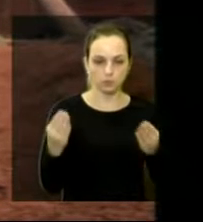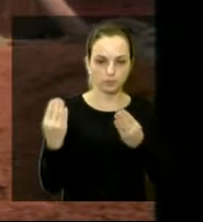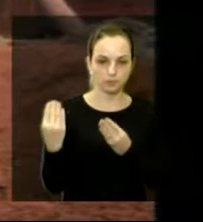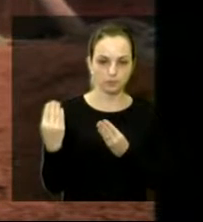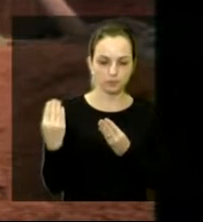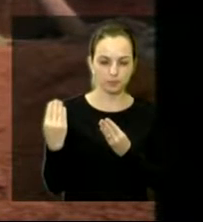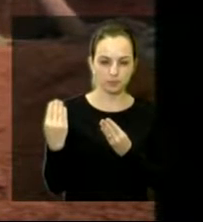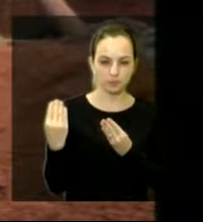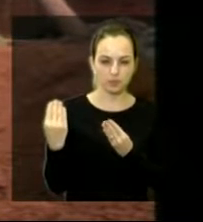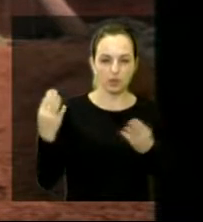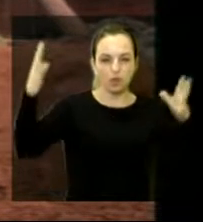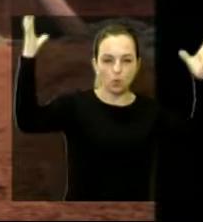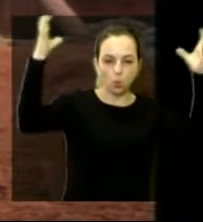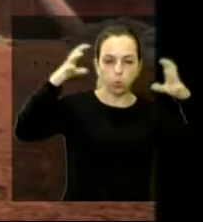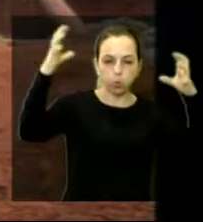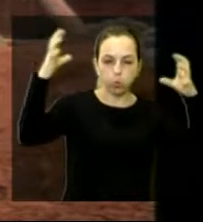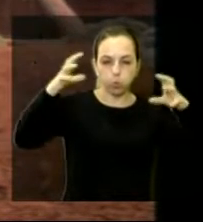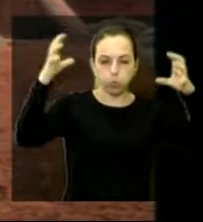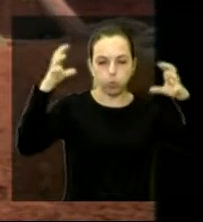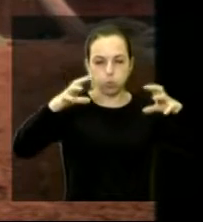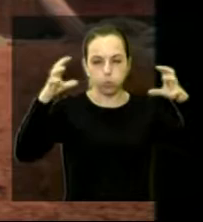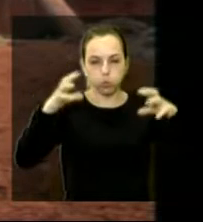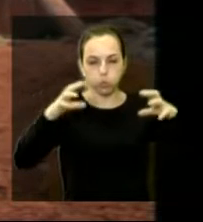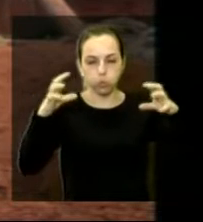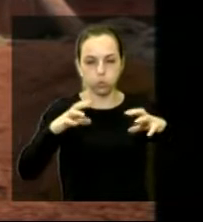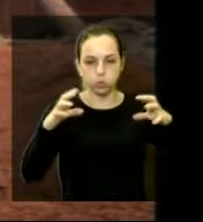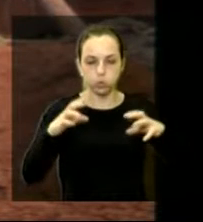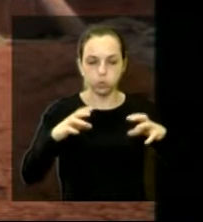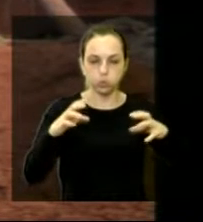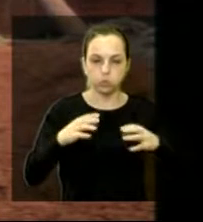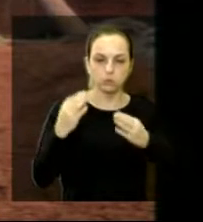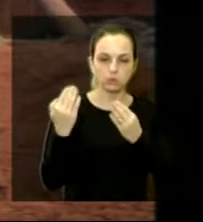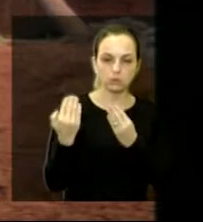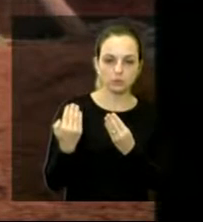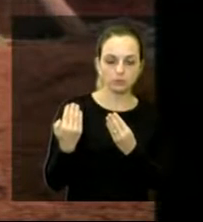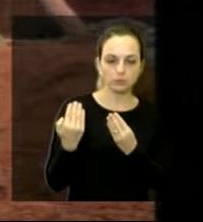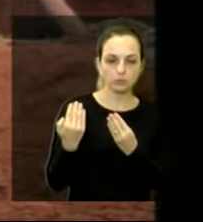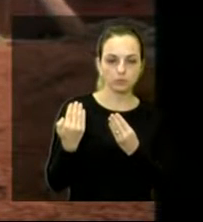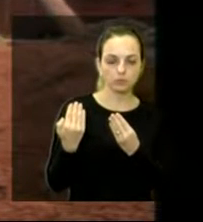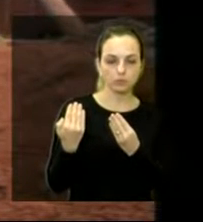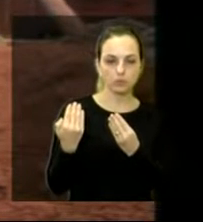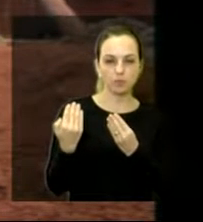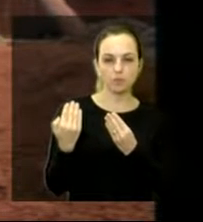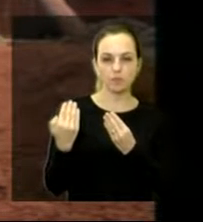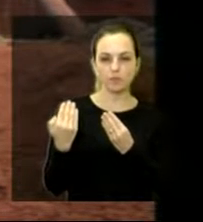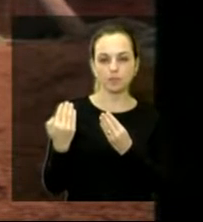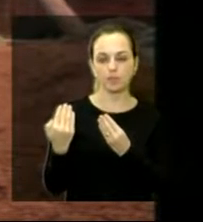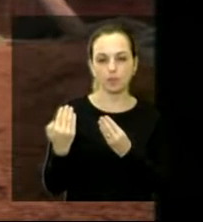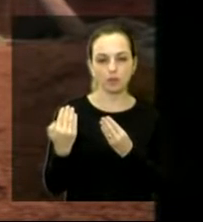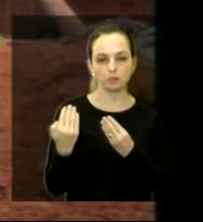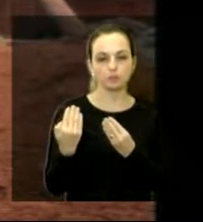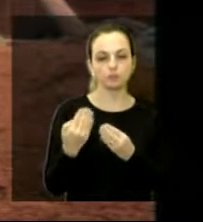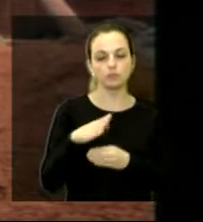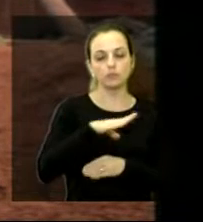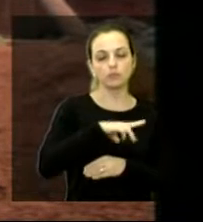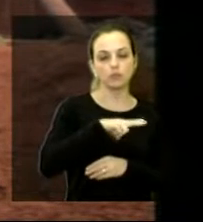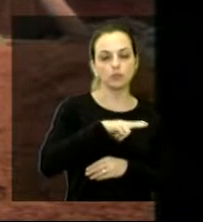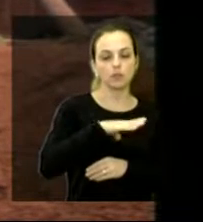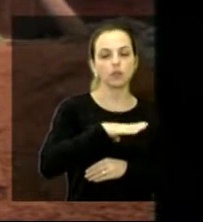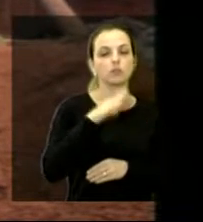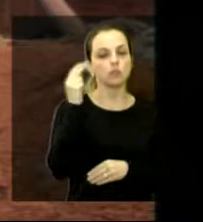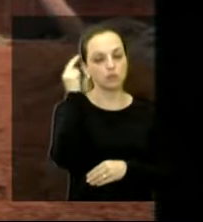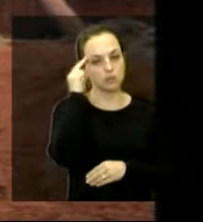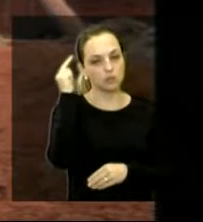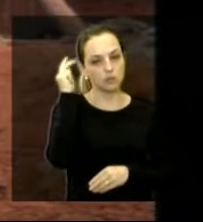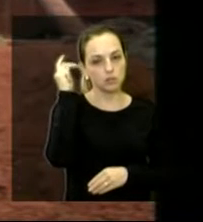numa época que era para ter seca, né? A gente está vendo São Paulo sendo castigada, como já foi